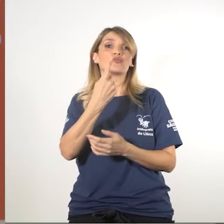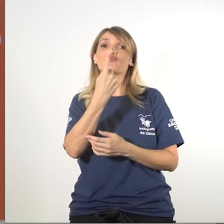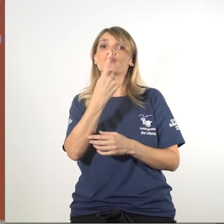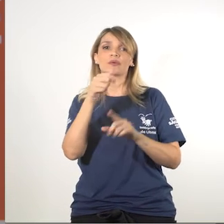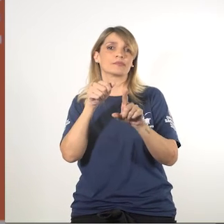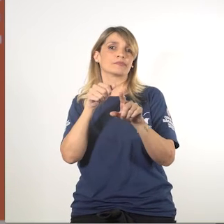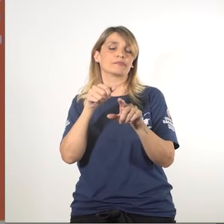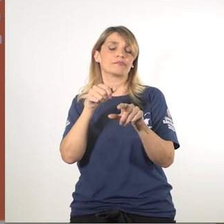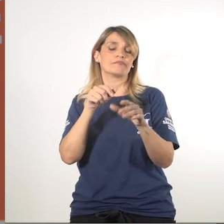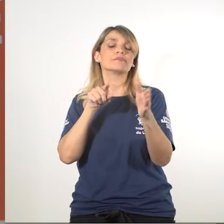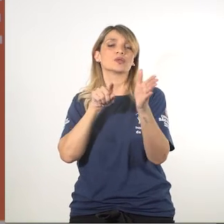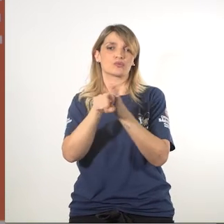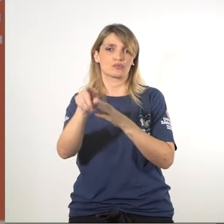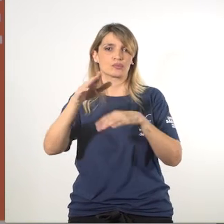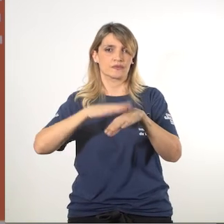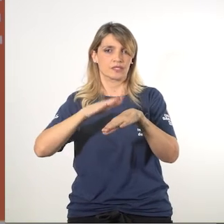pergunta.